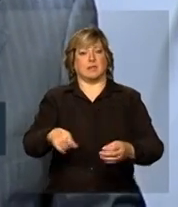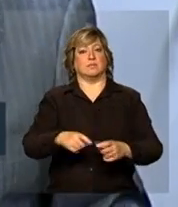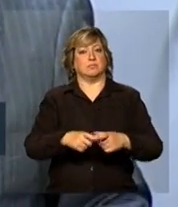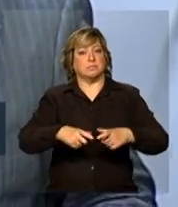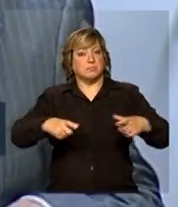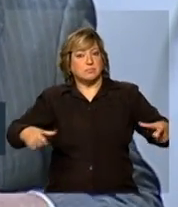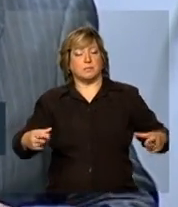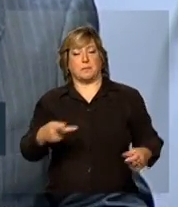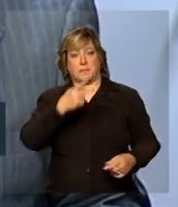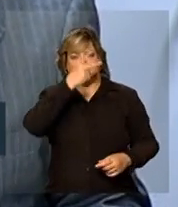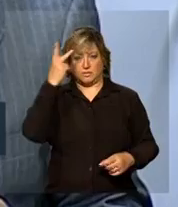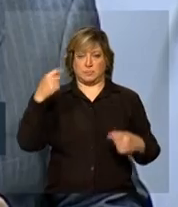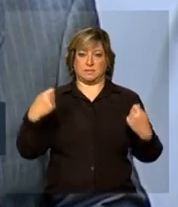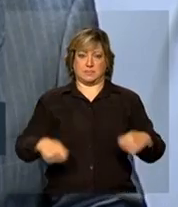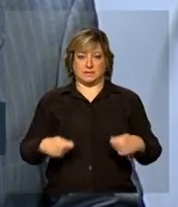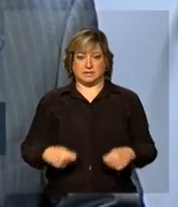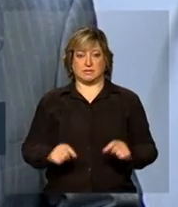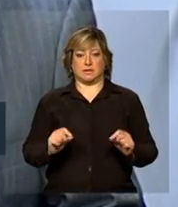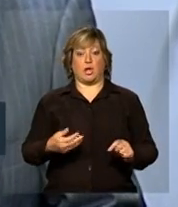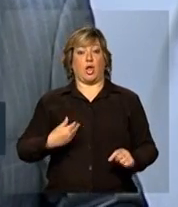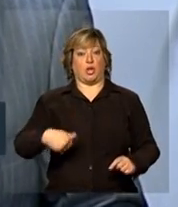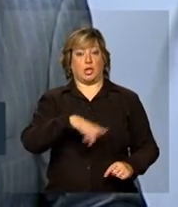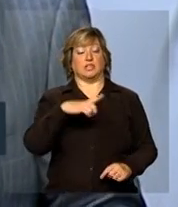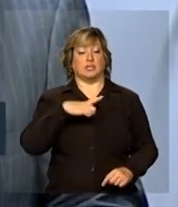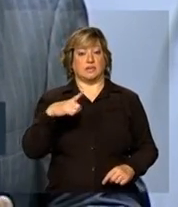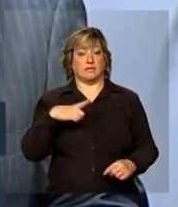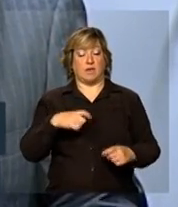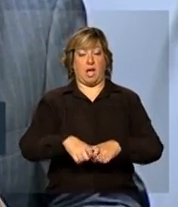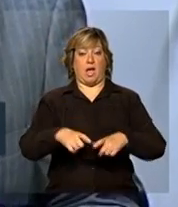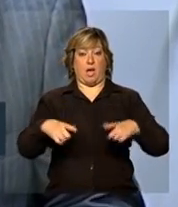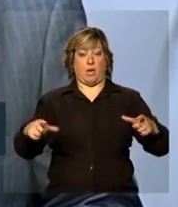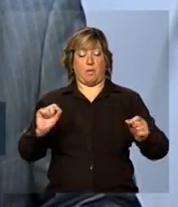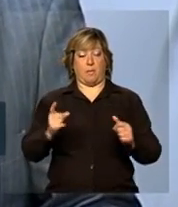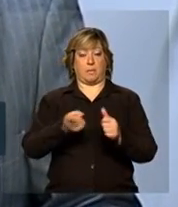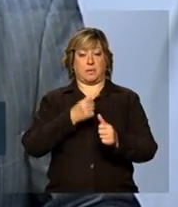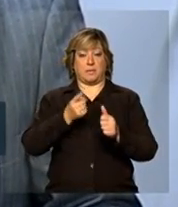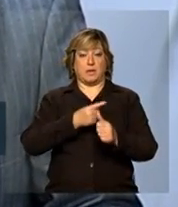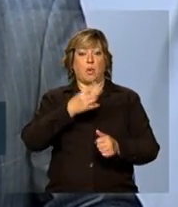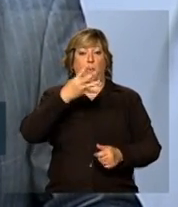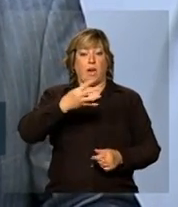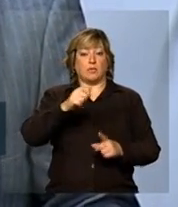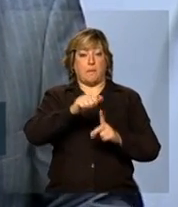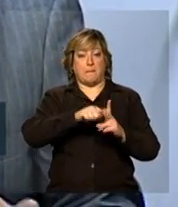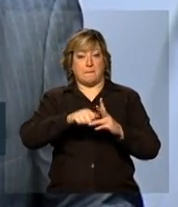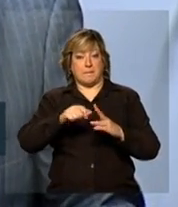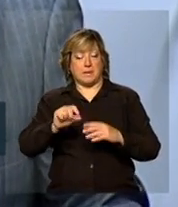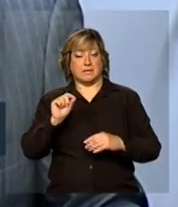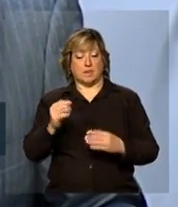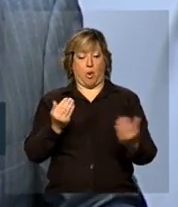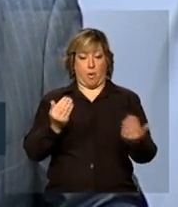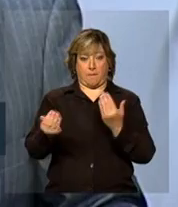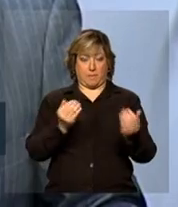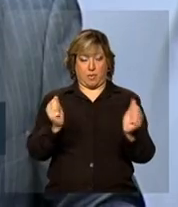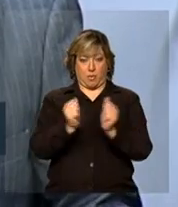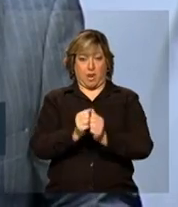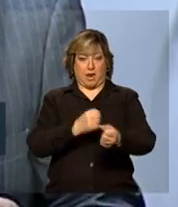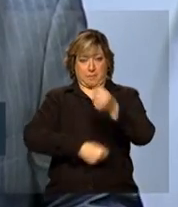aumento, nós tivemos um aumento no primeiro quadrimestre maior até do que comparando o primeiro semestre desse ano com o primeiro semestre do ano passado,